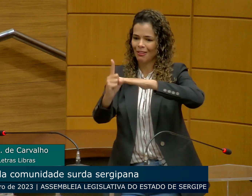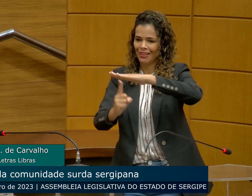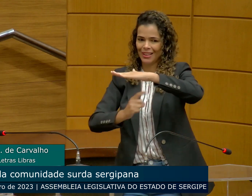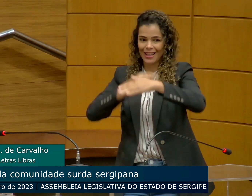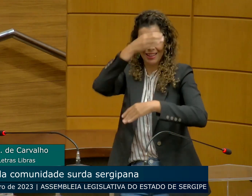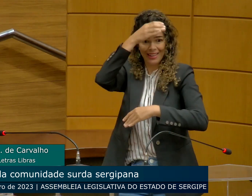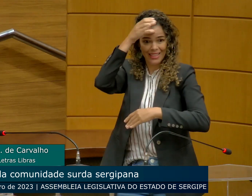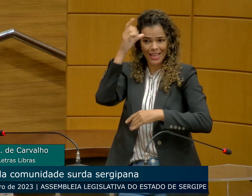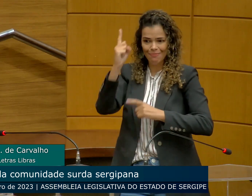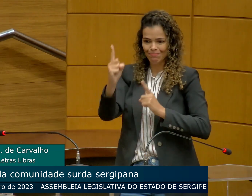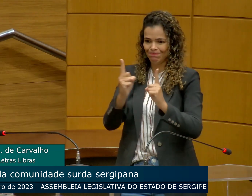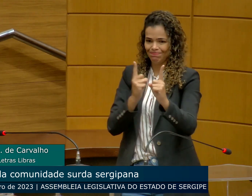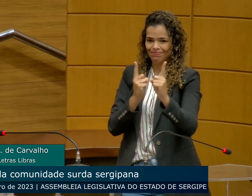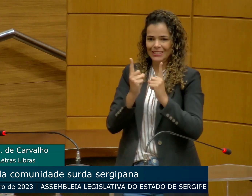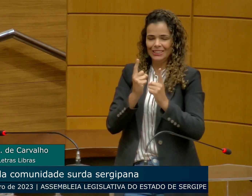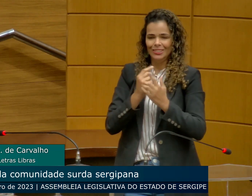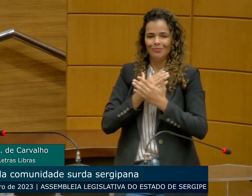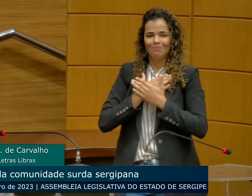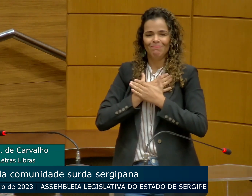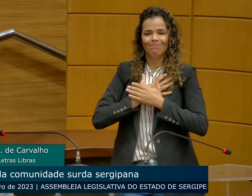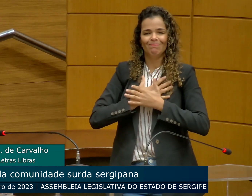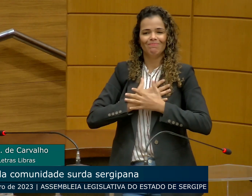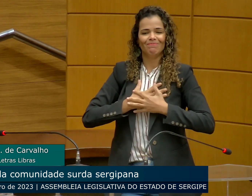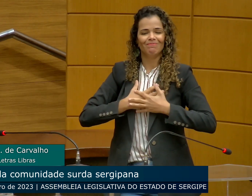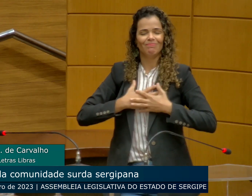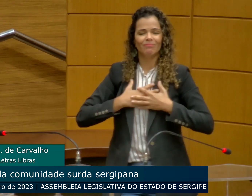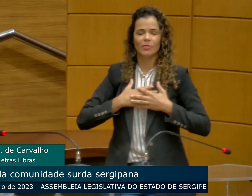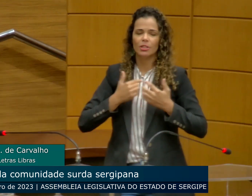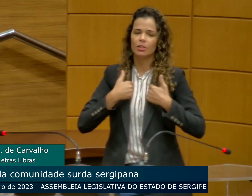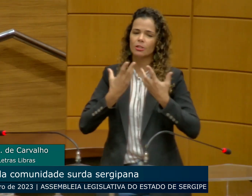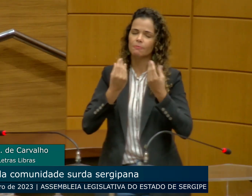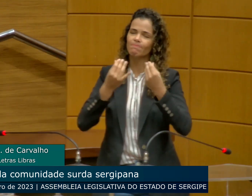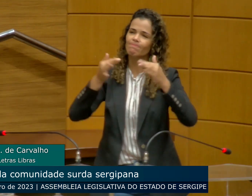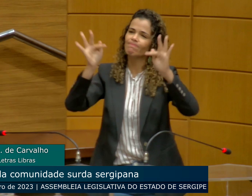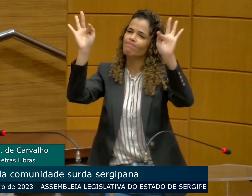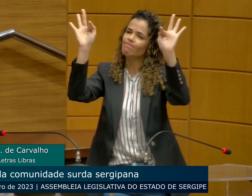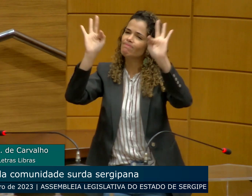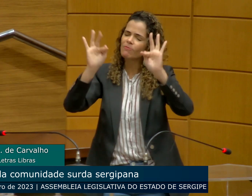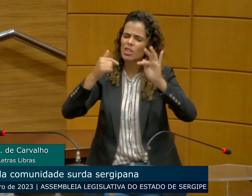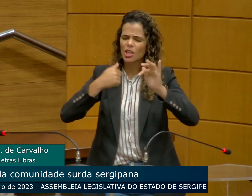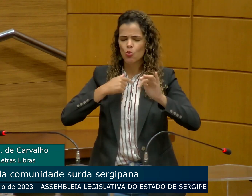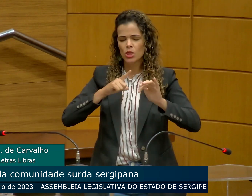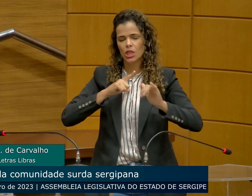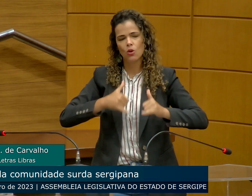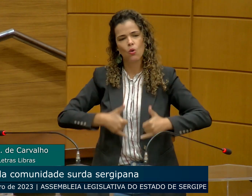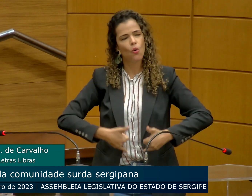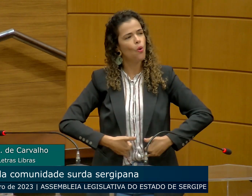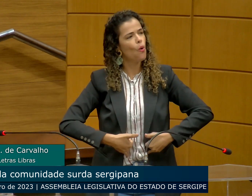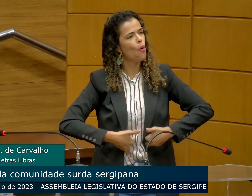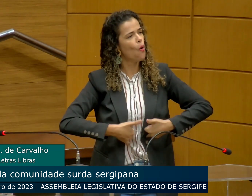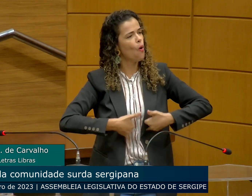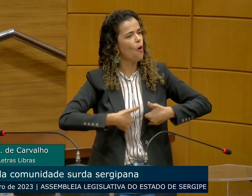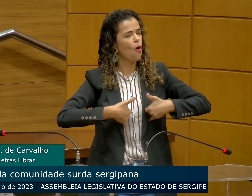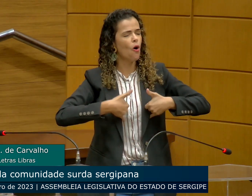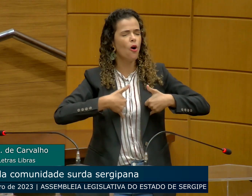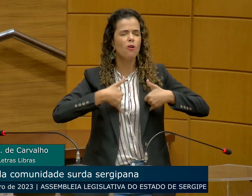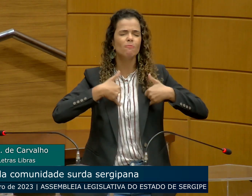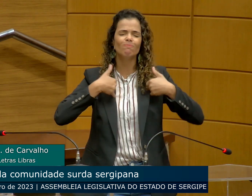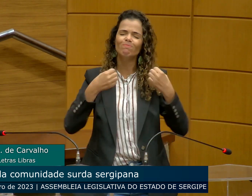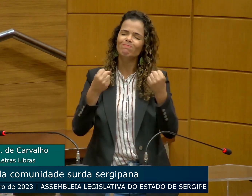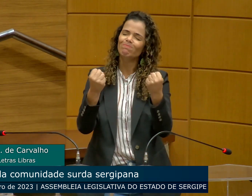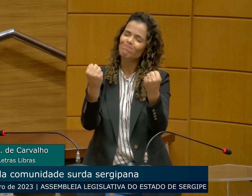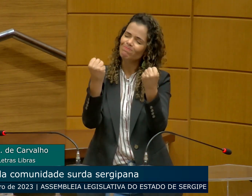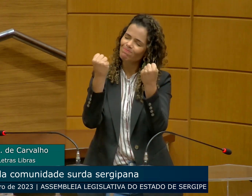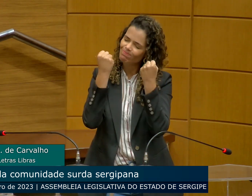percebendo o interesse das pessoas através do que eu fui demonstrando para elas. E isso foi me dando a paz e a felicidade que